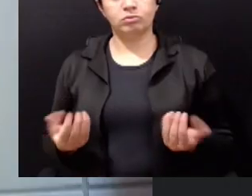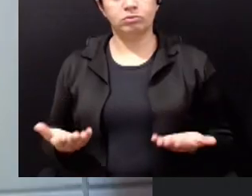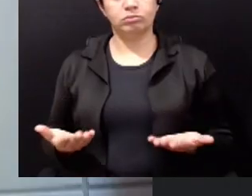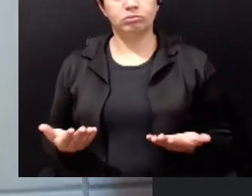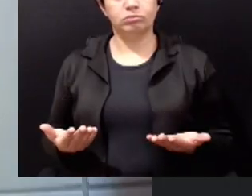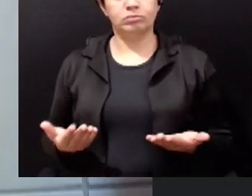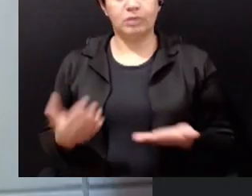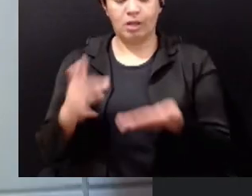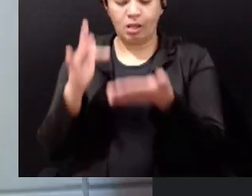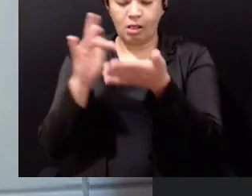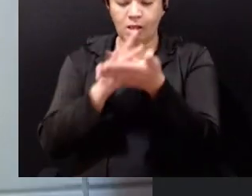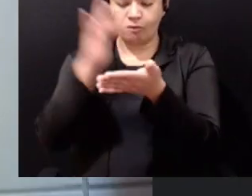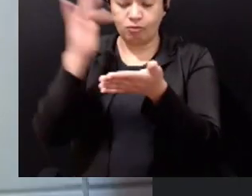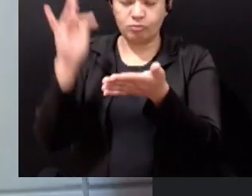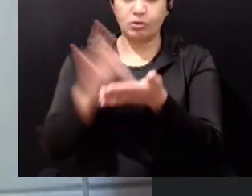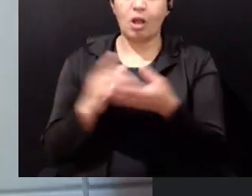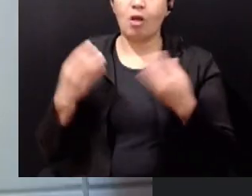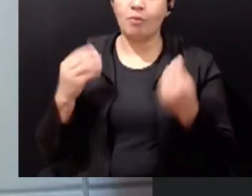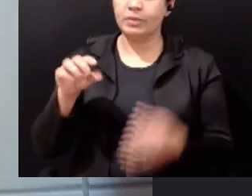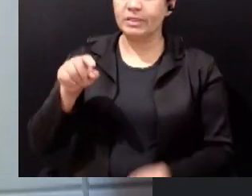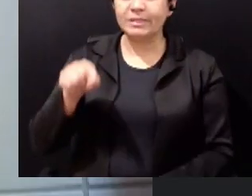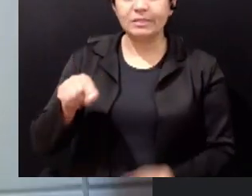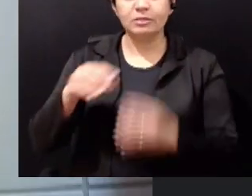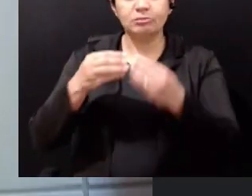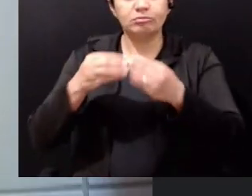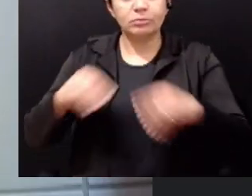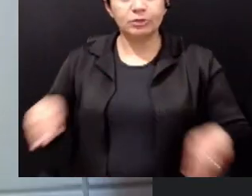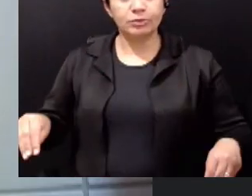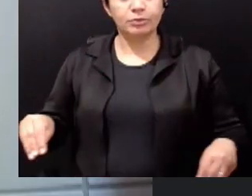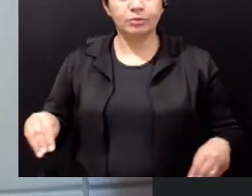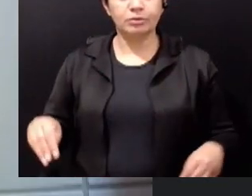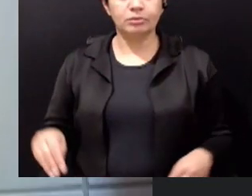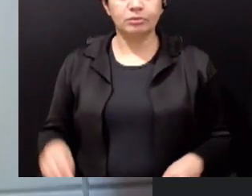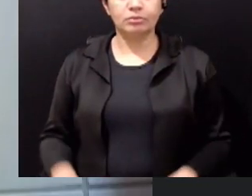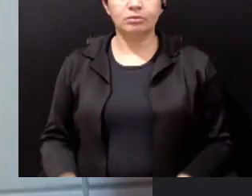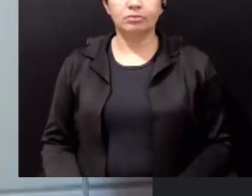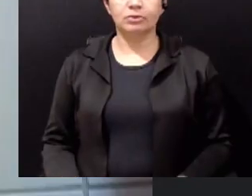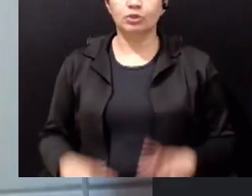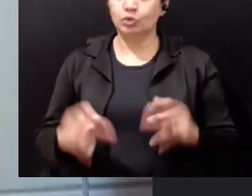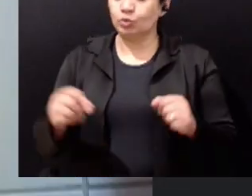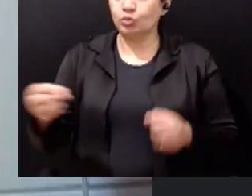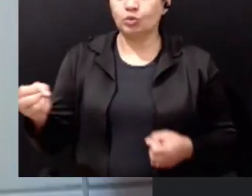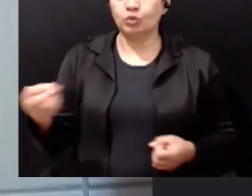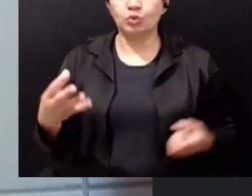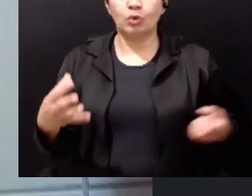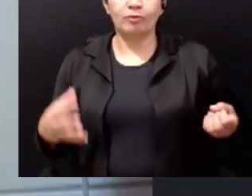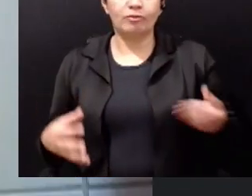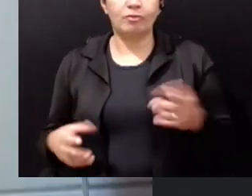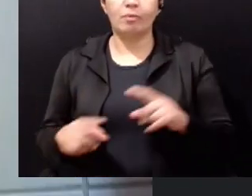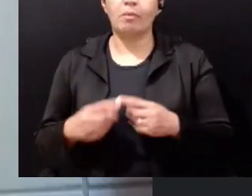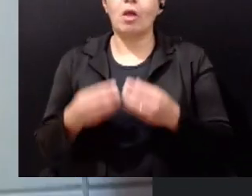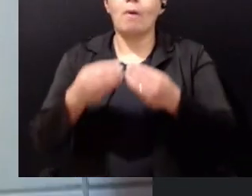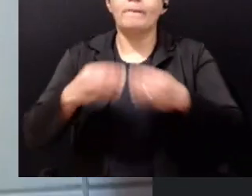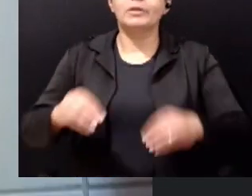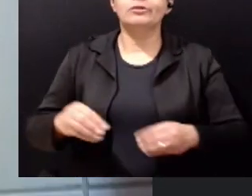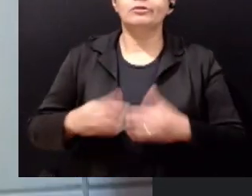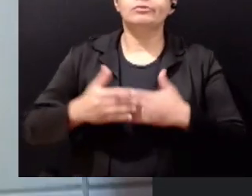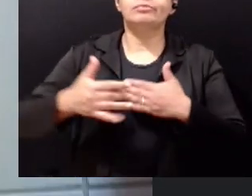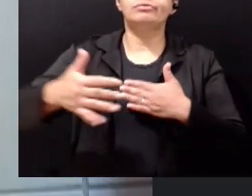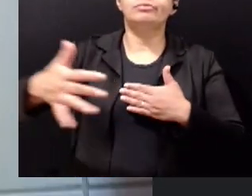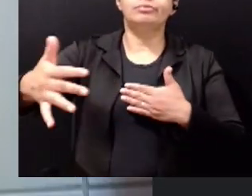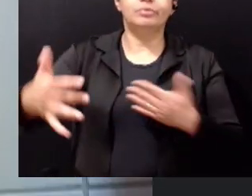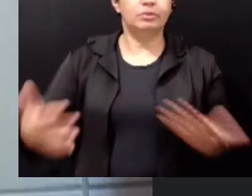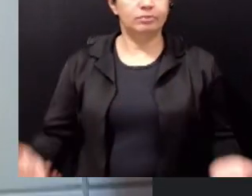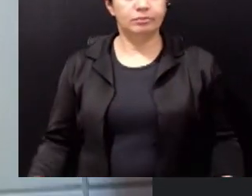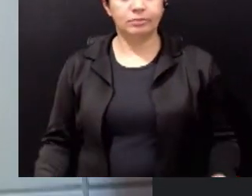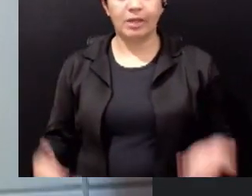nas telas. Então, isso traz, né, a gente, é tudo novo, mas qual que vai ser o prejuízo a longo prazo, né? Porque, tipo assim,